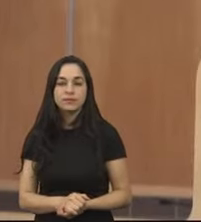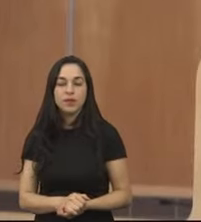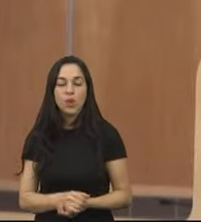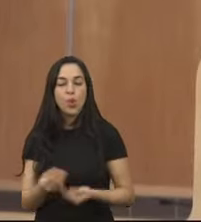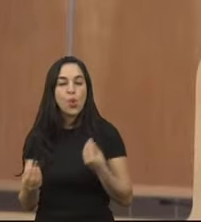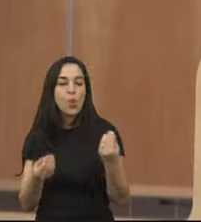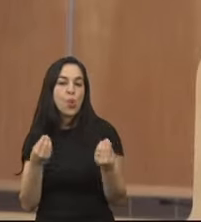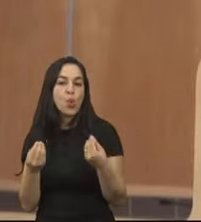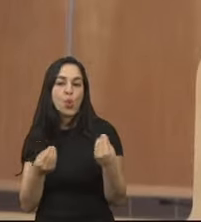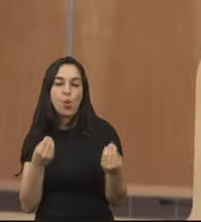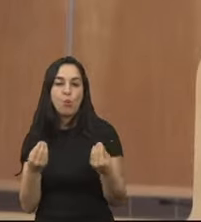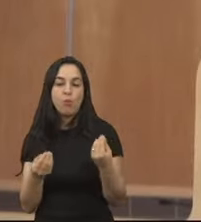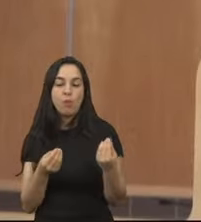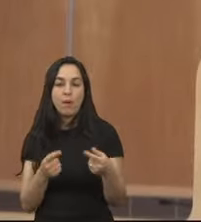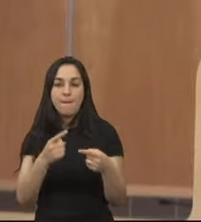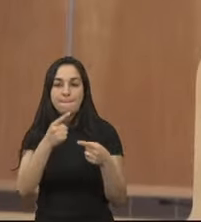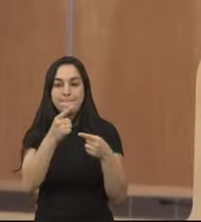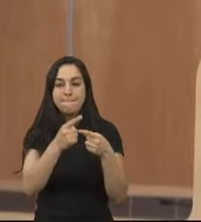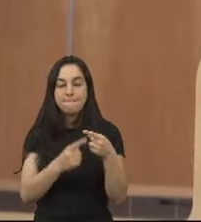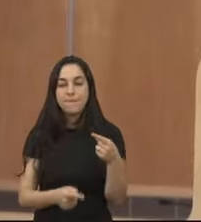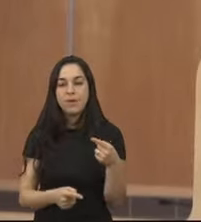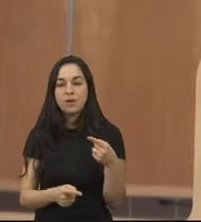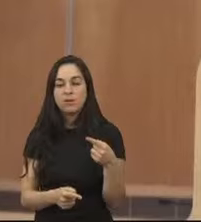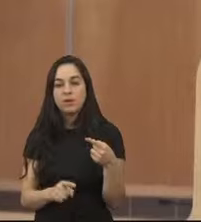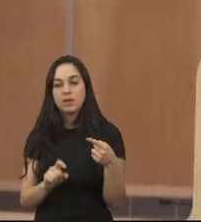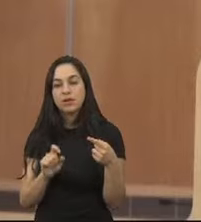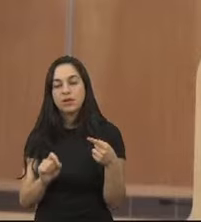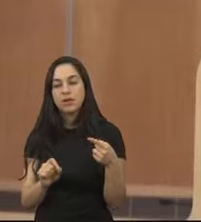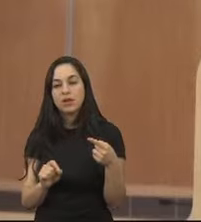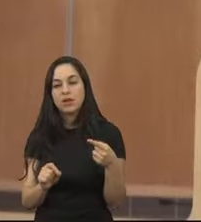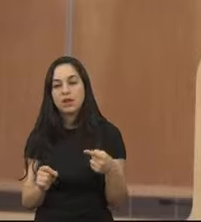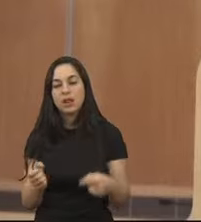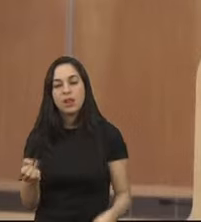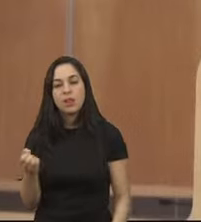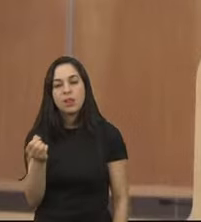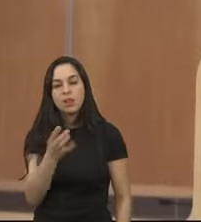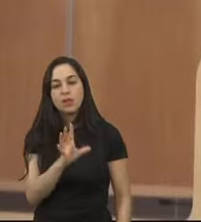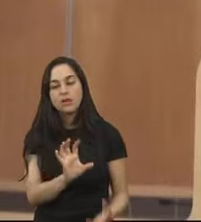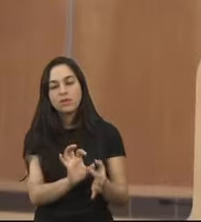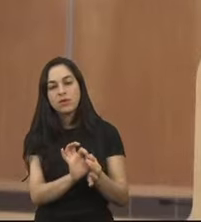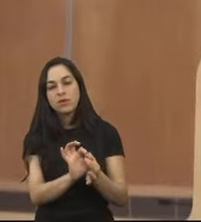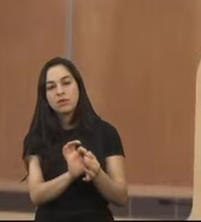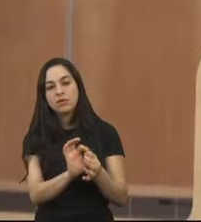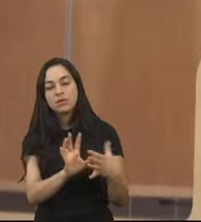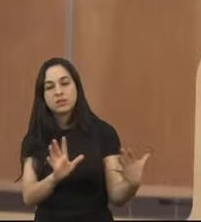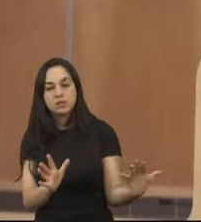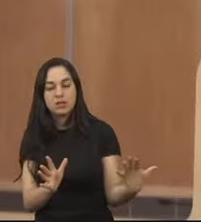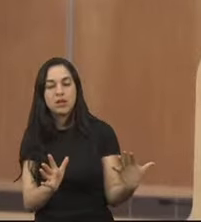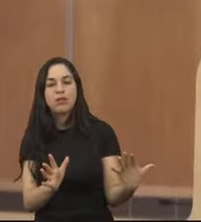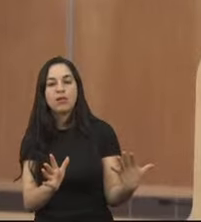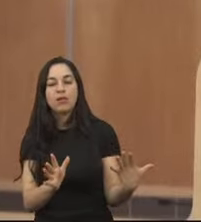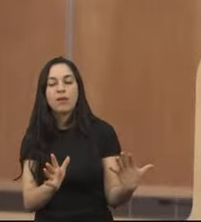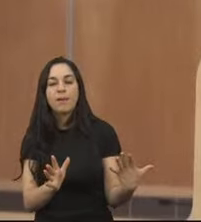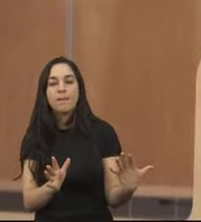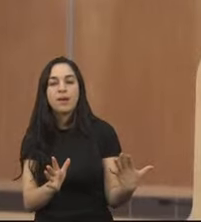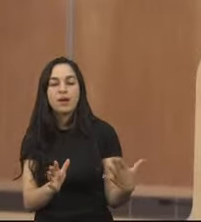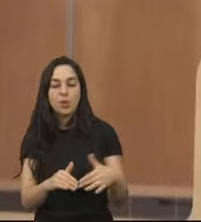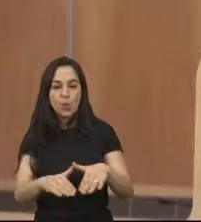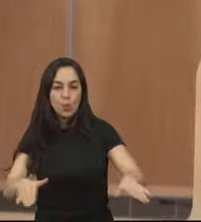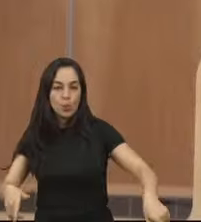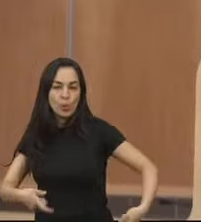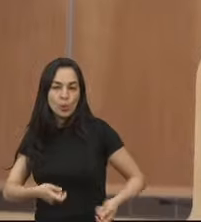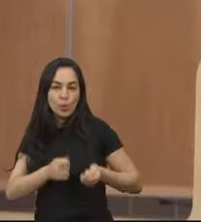funcionar aqui, ó? Fica proibida a emissão de novas autorizações para a circulação de veículos de